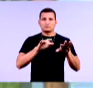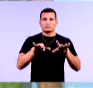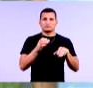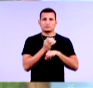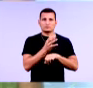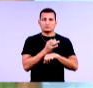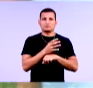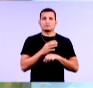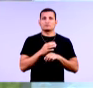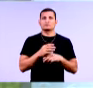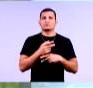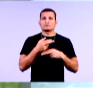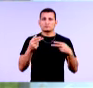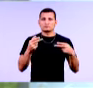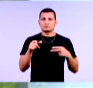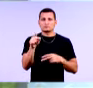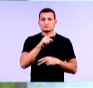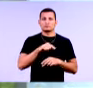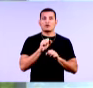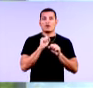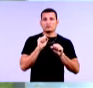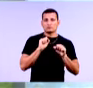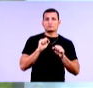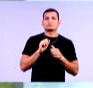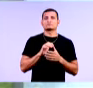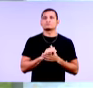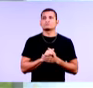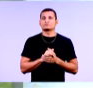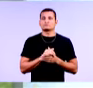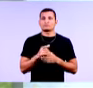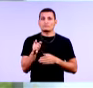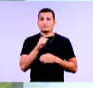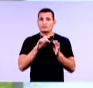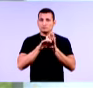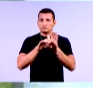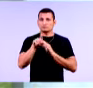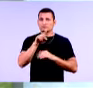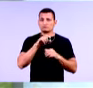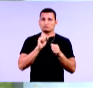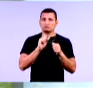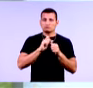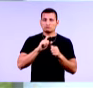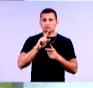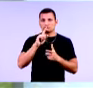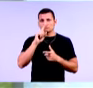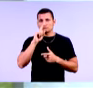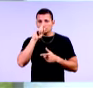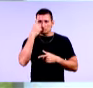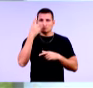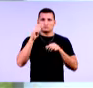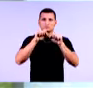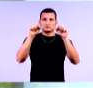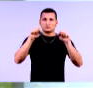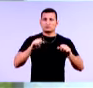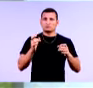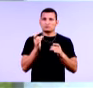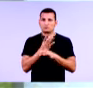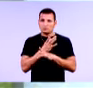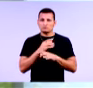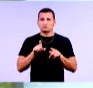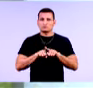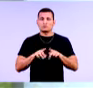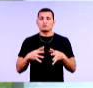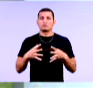adorar programar orientado a objetos. E nesse conceito, vocês vão daqui a pouco vão estar criando sistemas completos e complexos